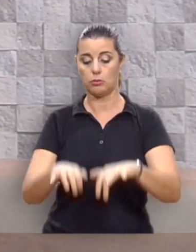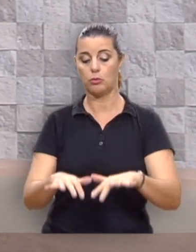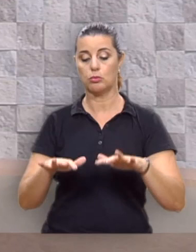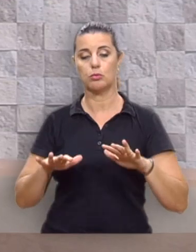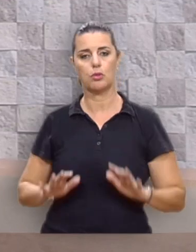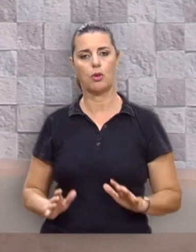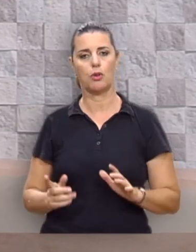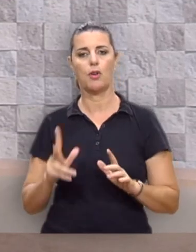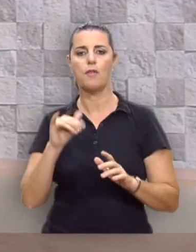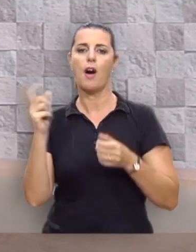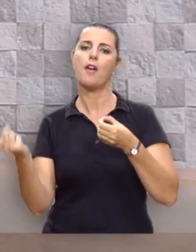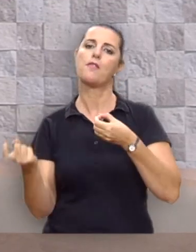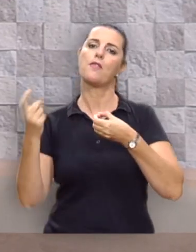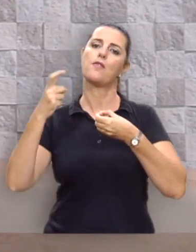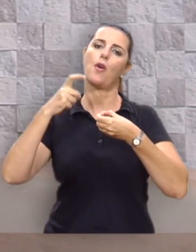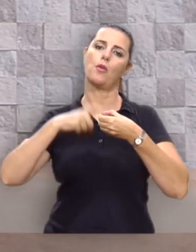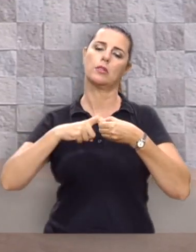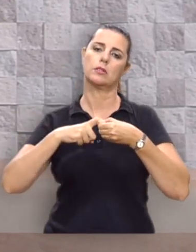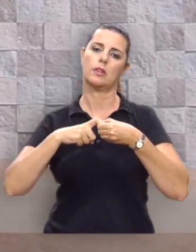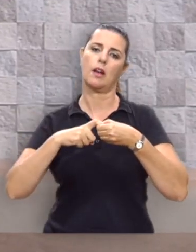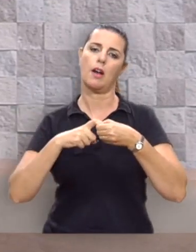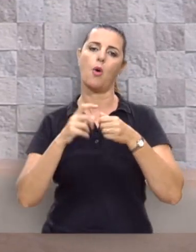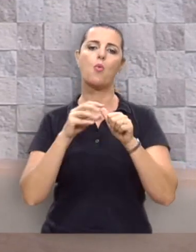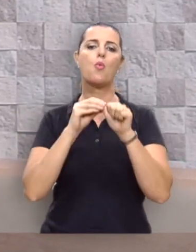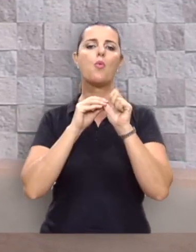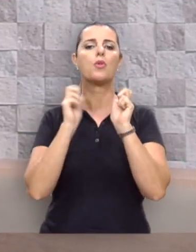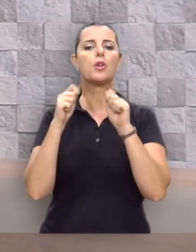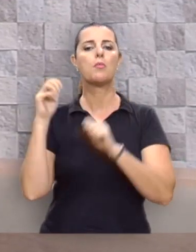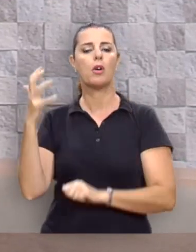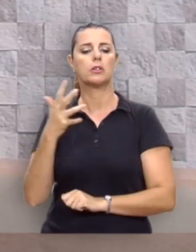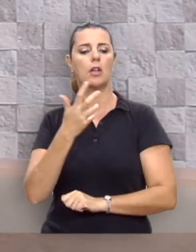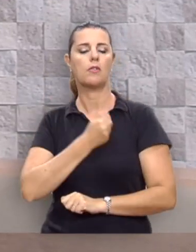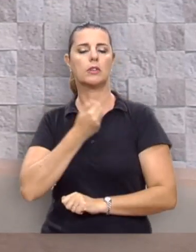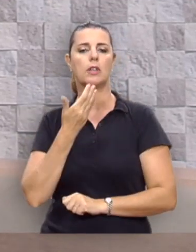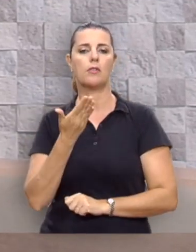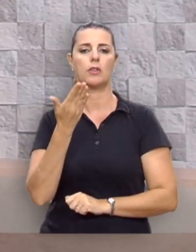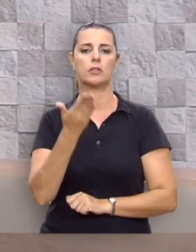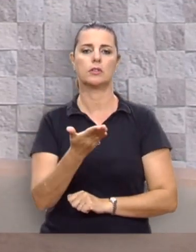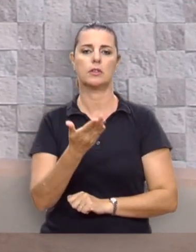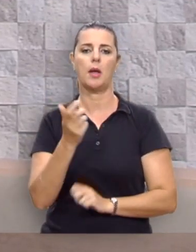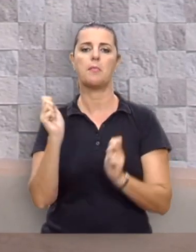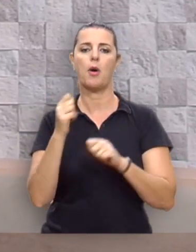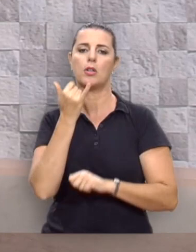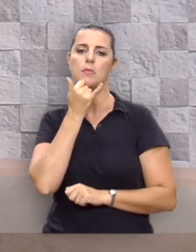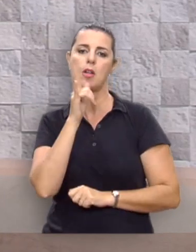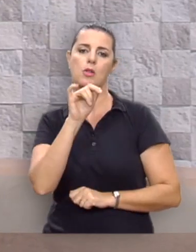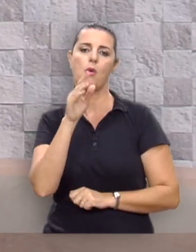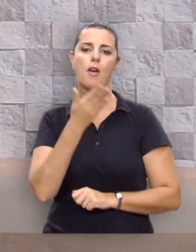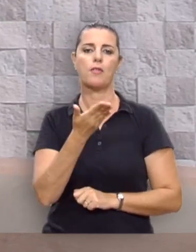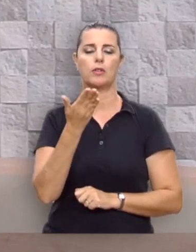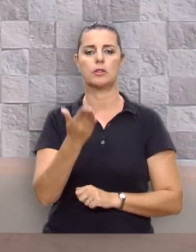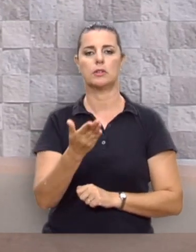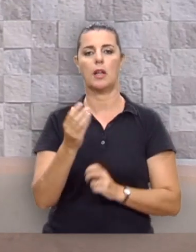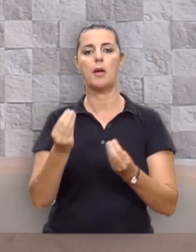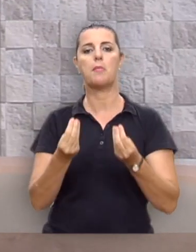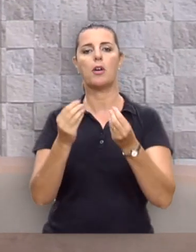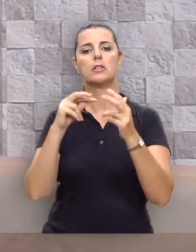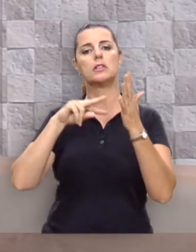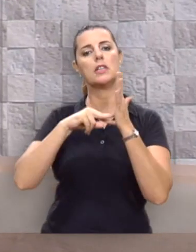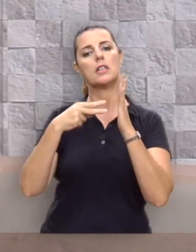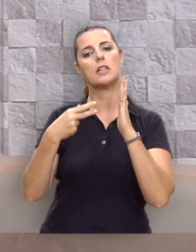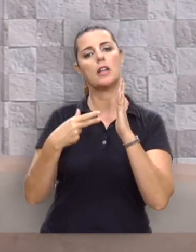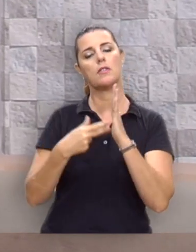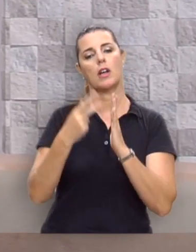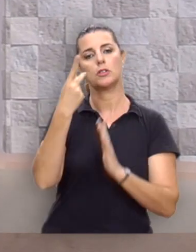vai voltar. Ele é o único que pode dar salvação a você, é o único que pode perdoar você, é o único que pode dar